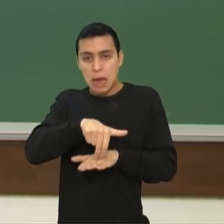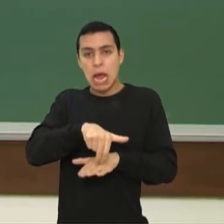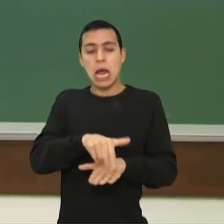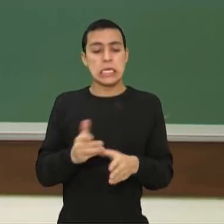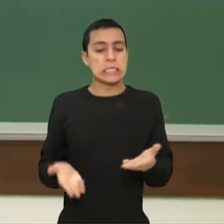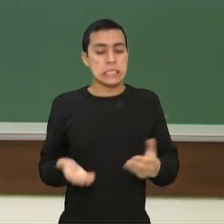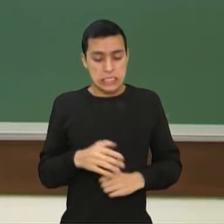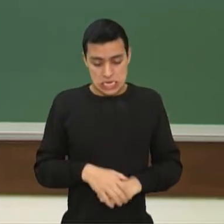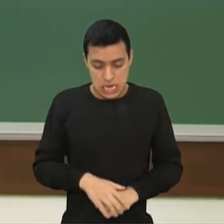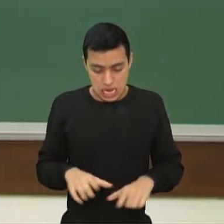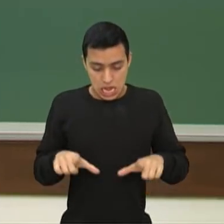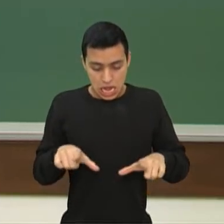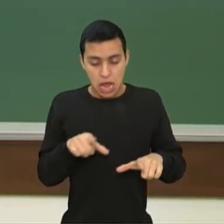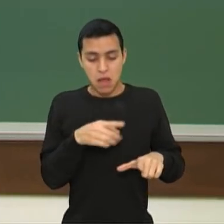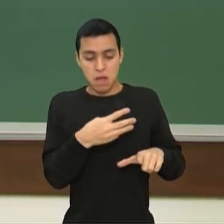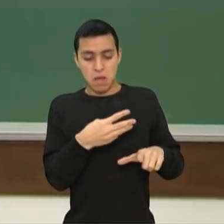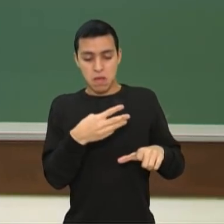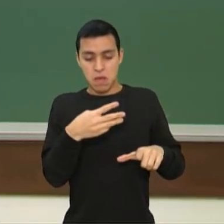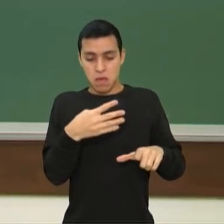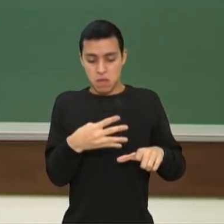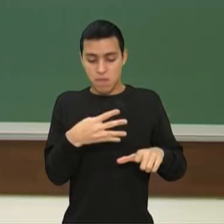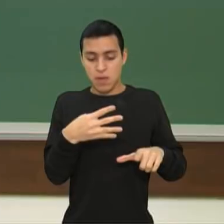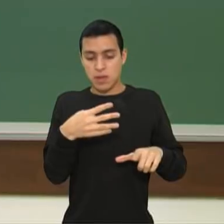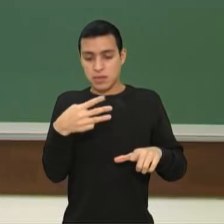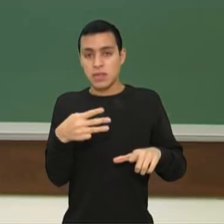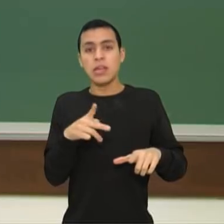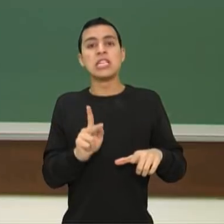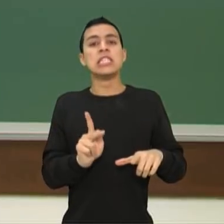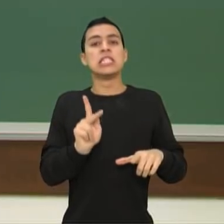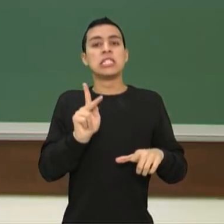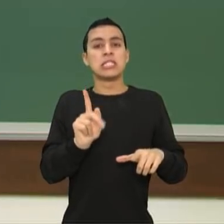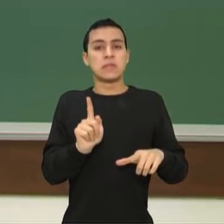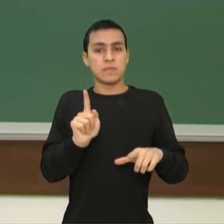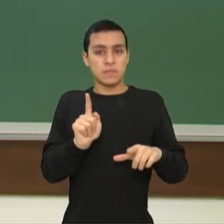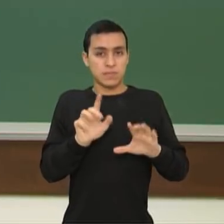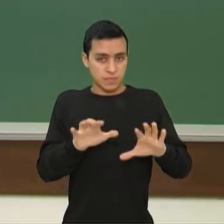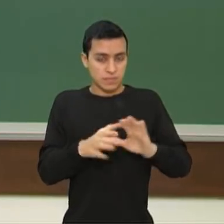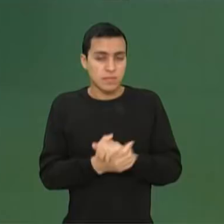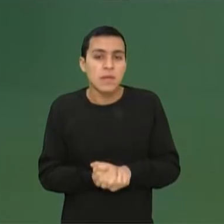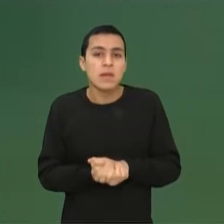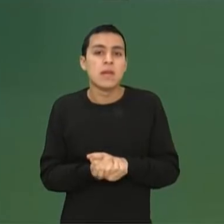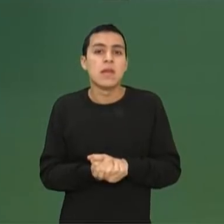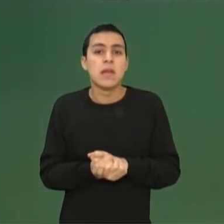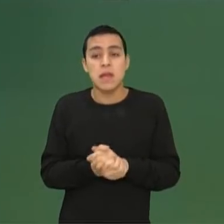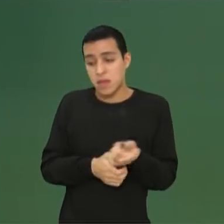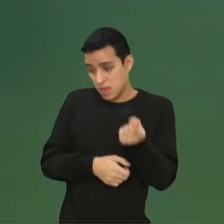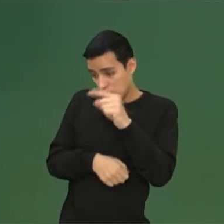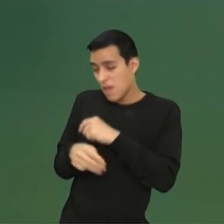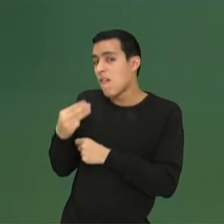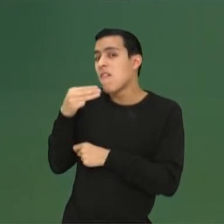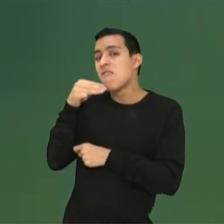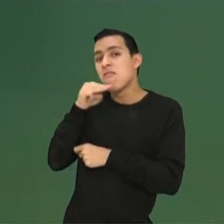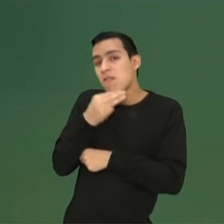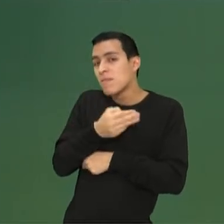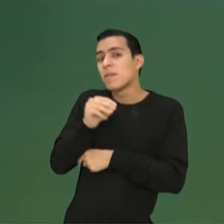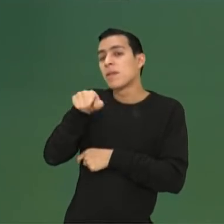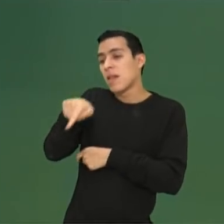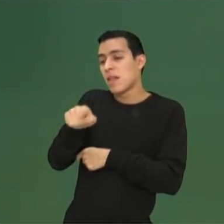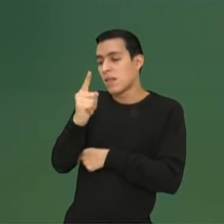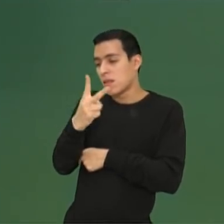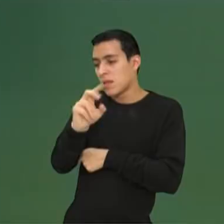registrar 43 quilos, né? Quilogramas. O mamão,